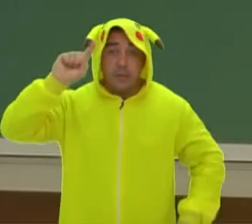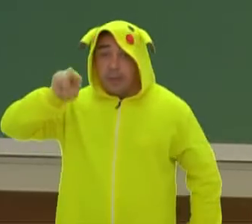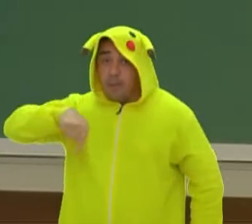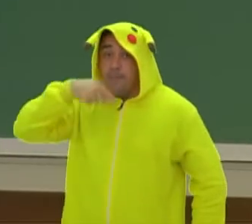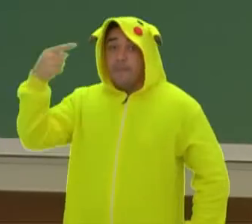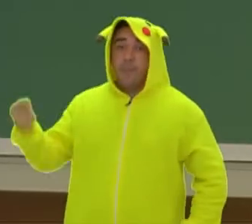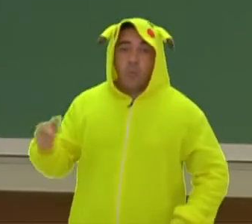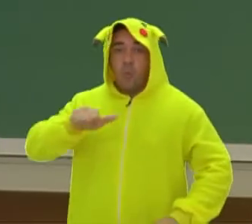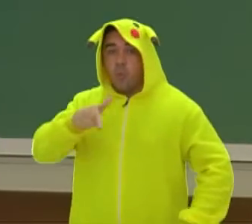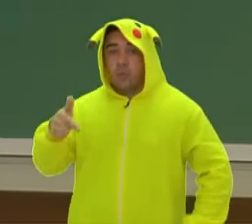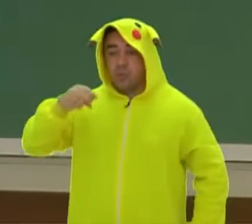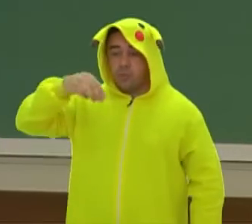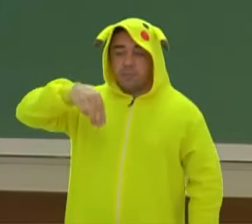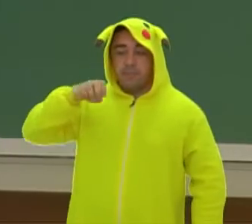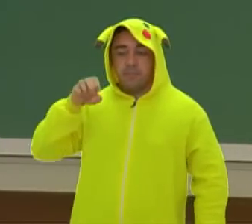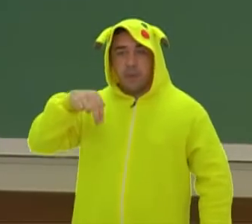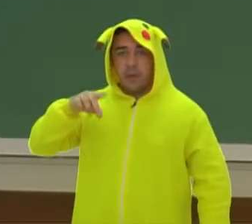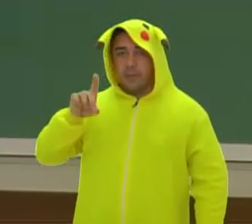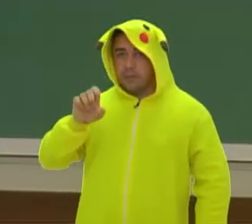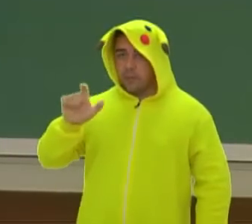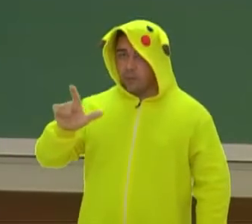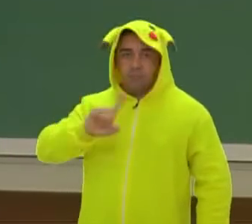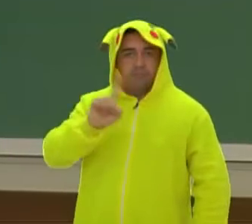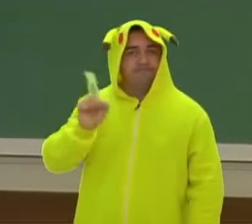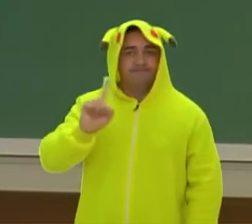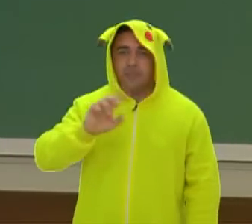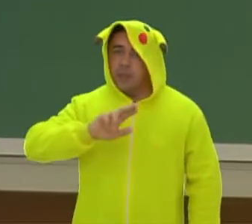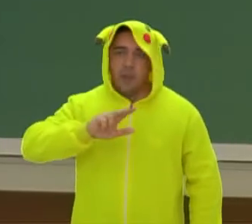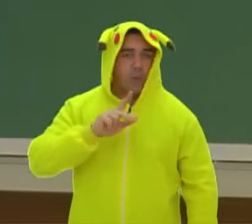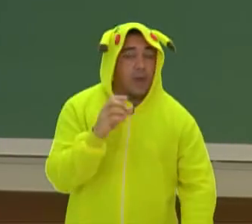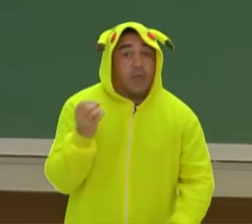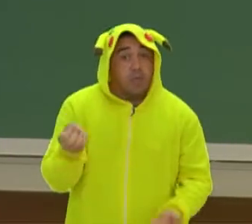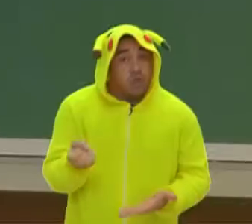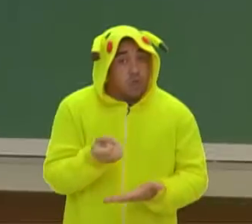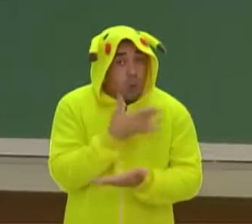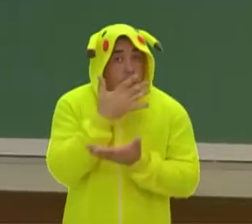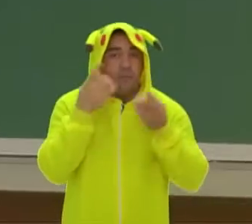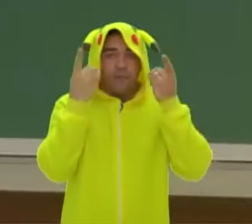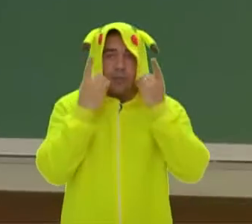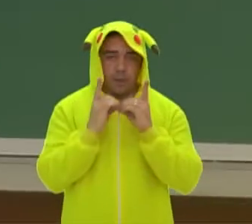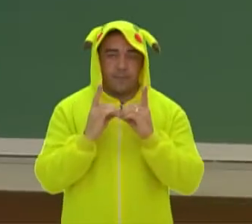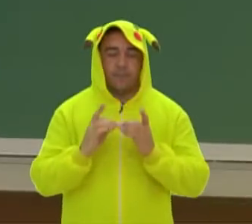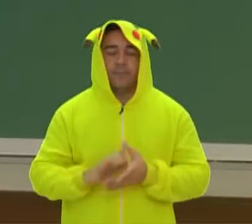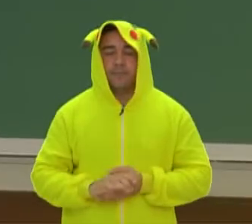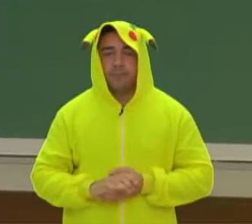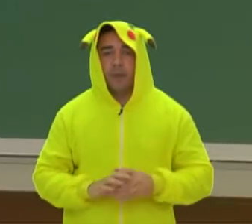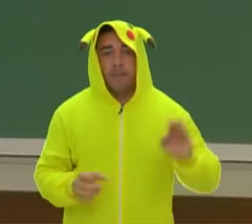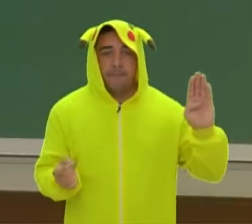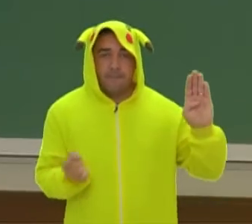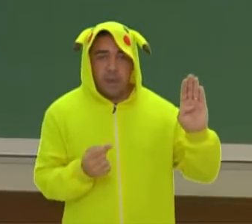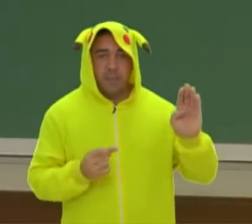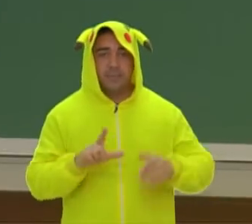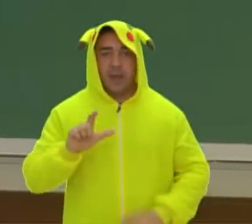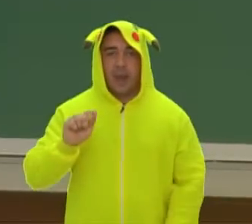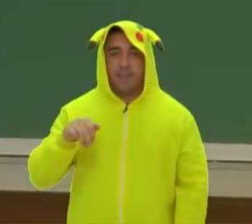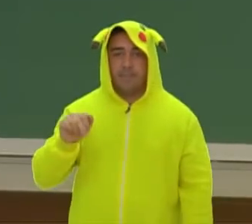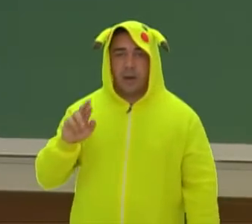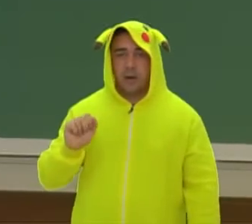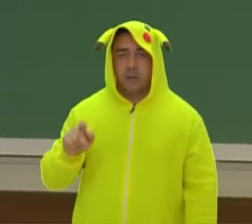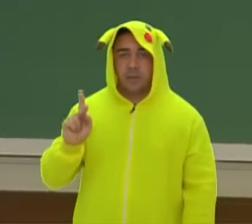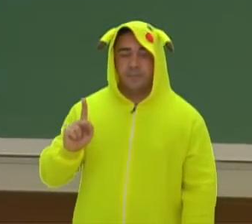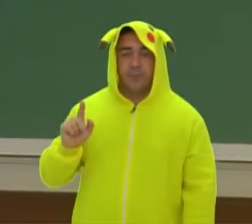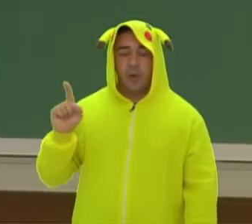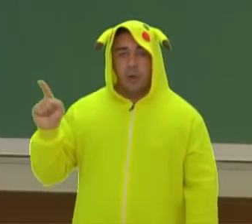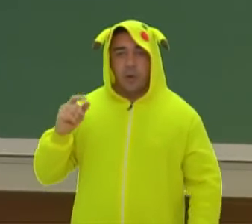muito tempo depois. Então, não pode ser isso. Aqui está falando, na verdade, do neodarwinismo, certo? Letra B, lamarquismo. O